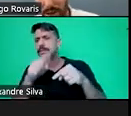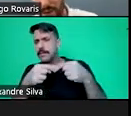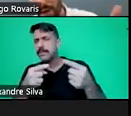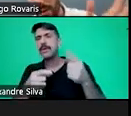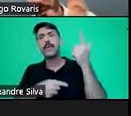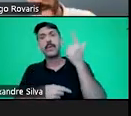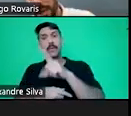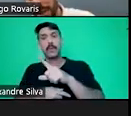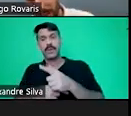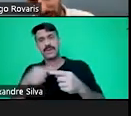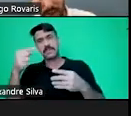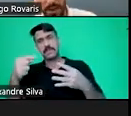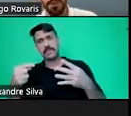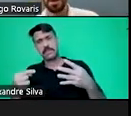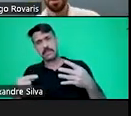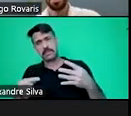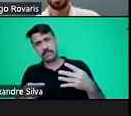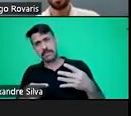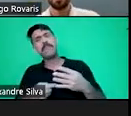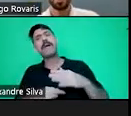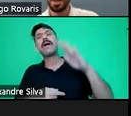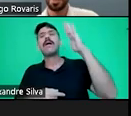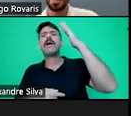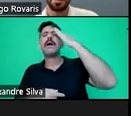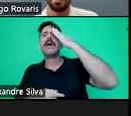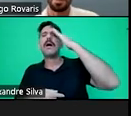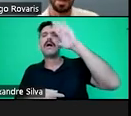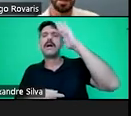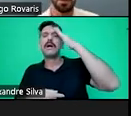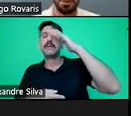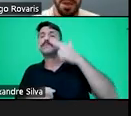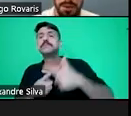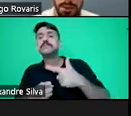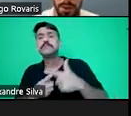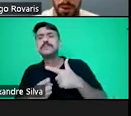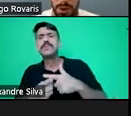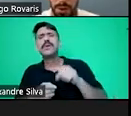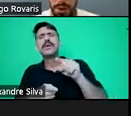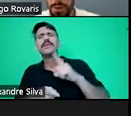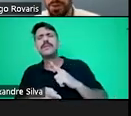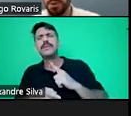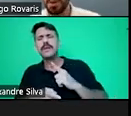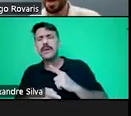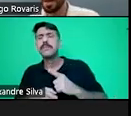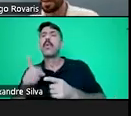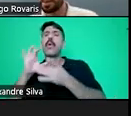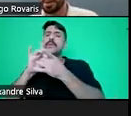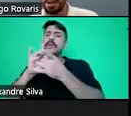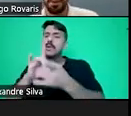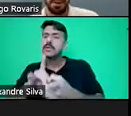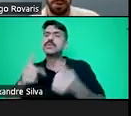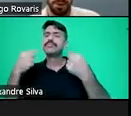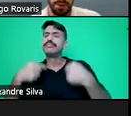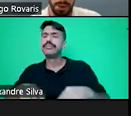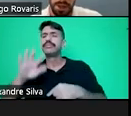uma série de ferramentas para entender por que aquele sinal está lá, então o contexto fisiológico e como isso